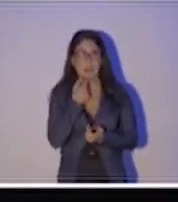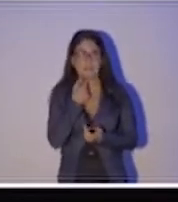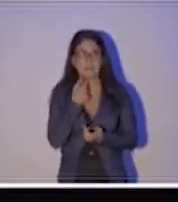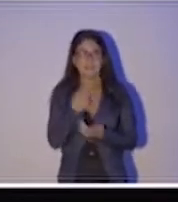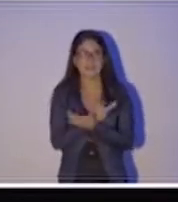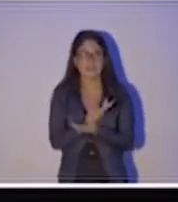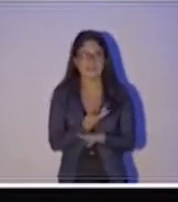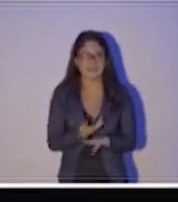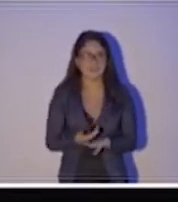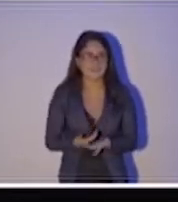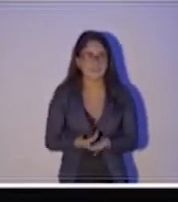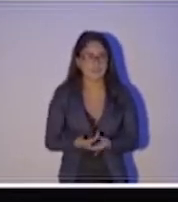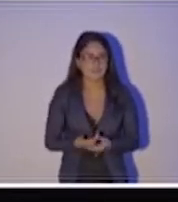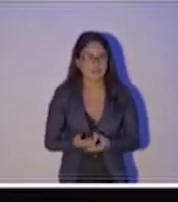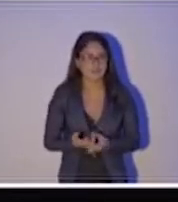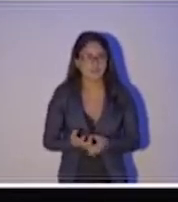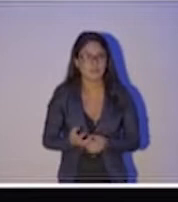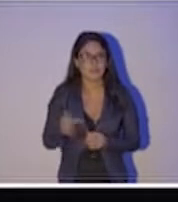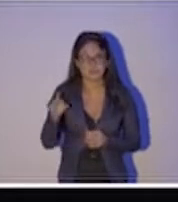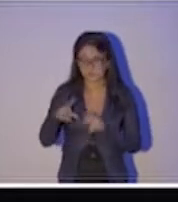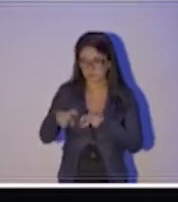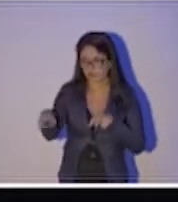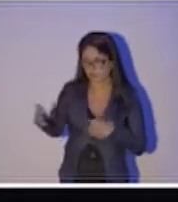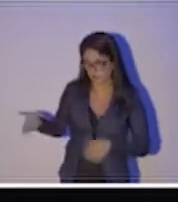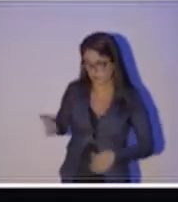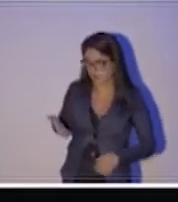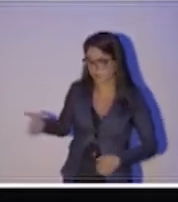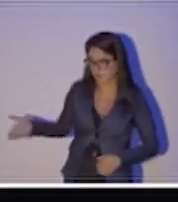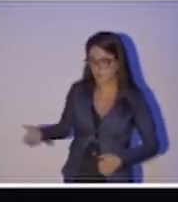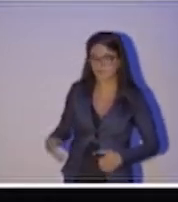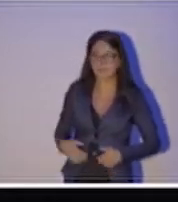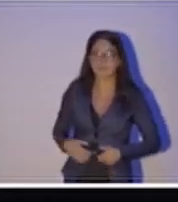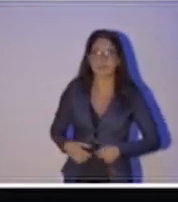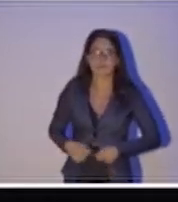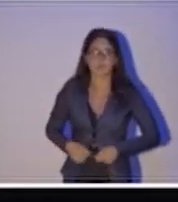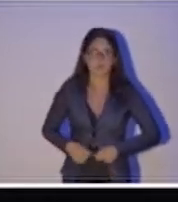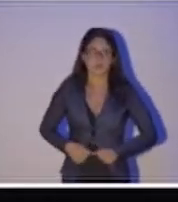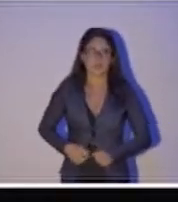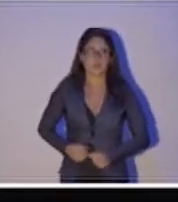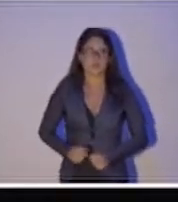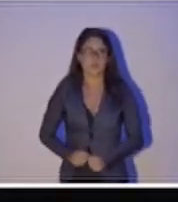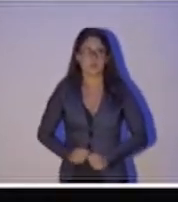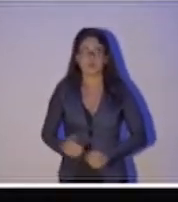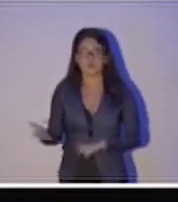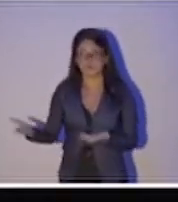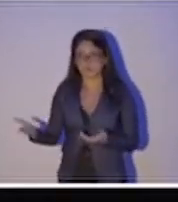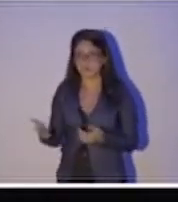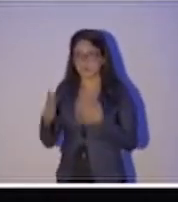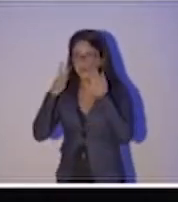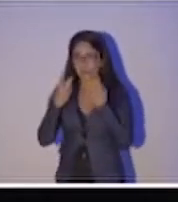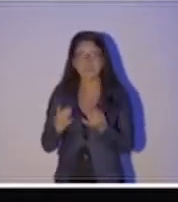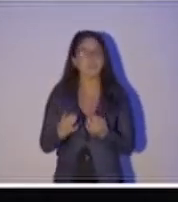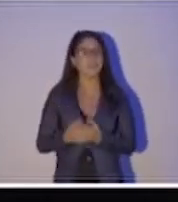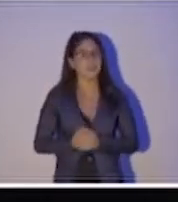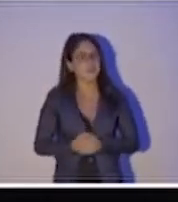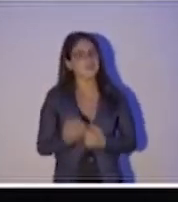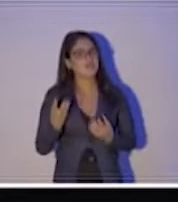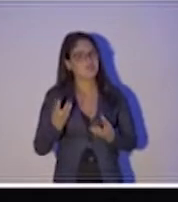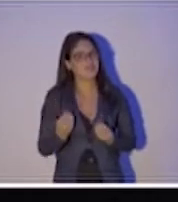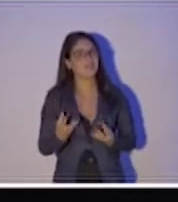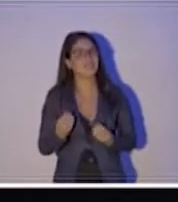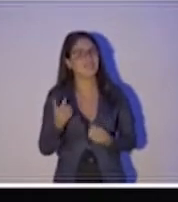Eu tinha entendido que eles não, começaram... Não, acho que são vocês. Eu tinha jogado para vocês e disse nós, que se ele quisesse, podia contemplar então. Tá prestando muita também. Atenção, né? Na... Então, porque quais...